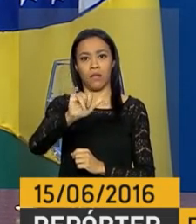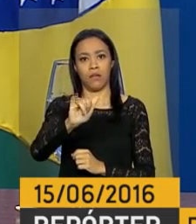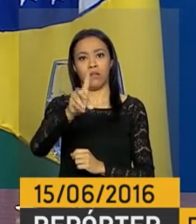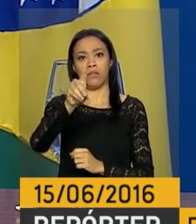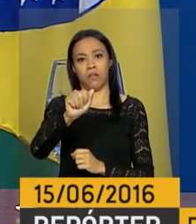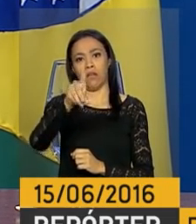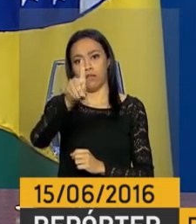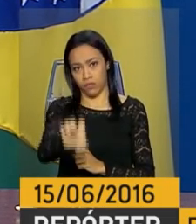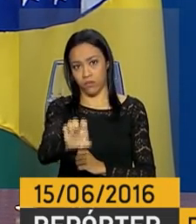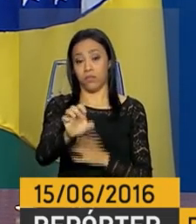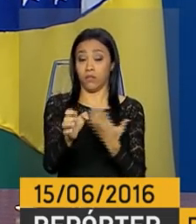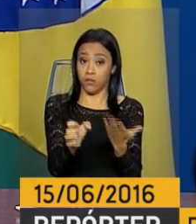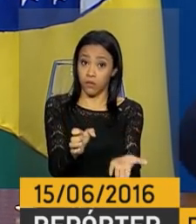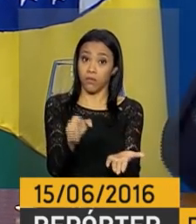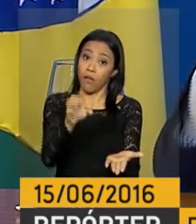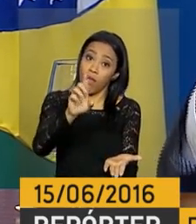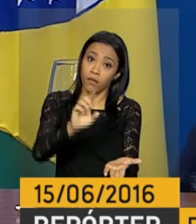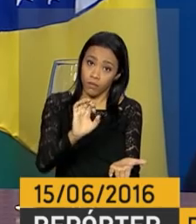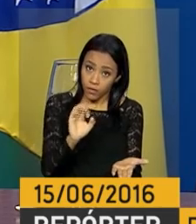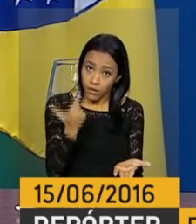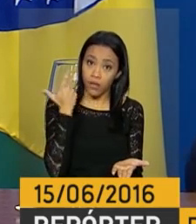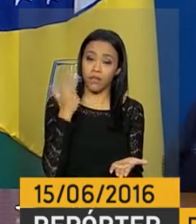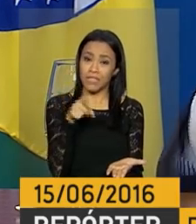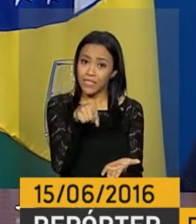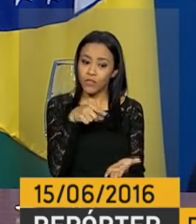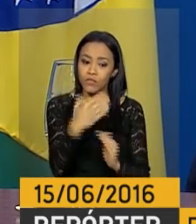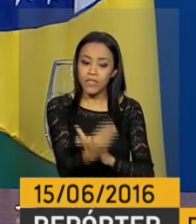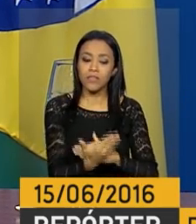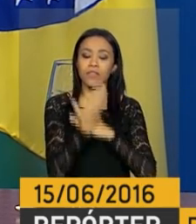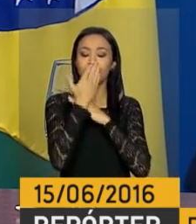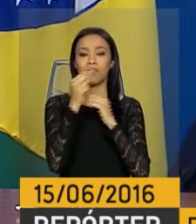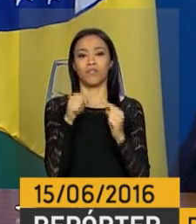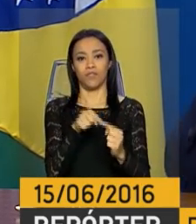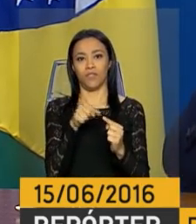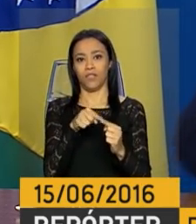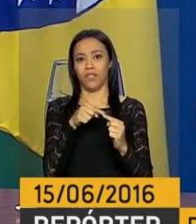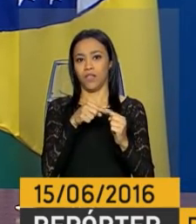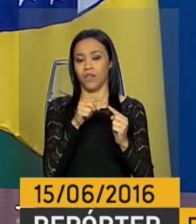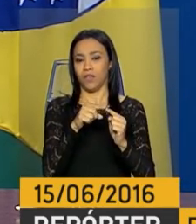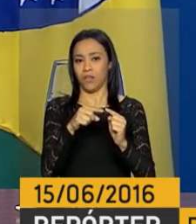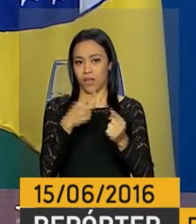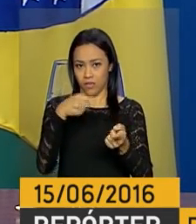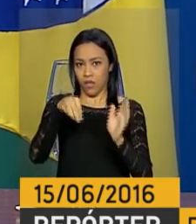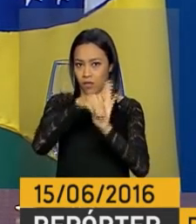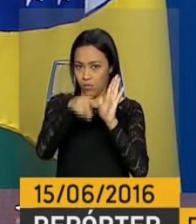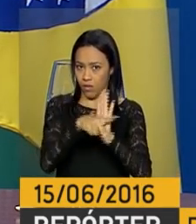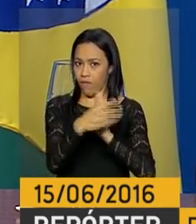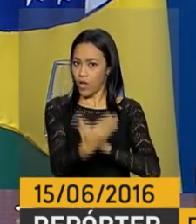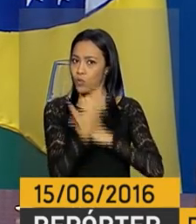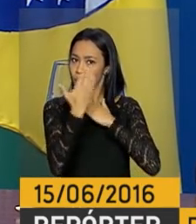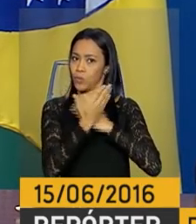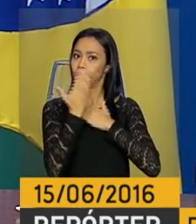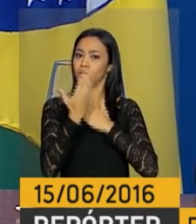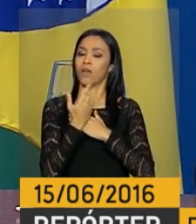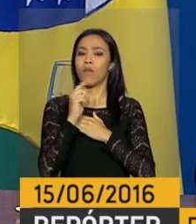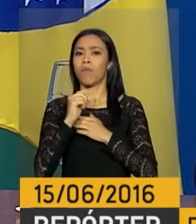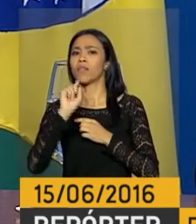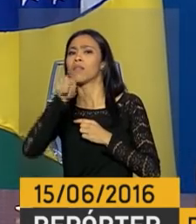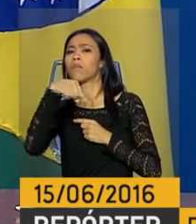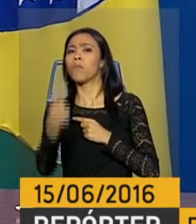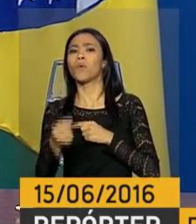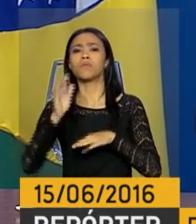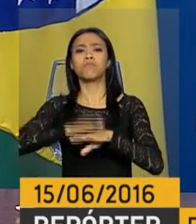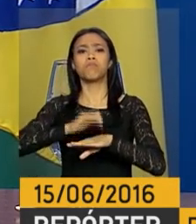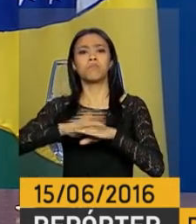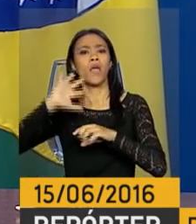bastante forte. Então isso vai obviamente servir como um excelente motivador ah de tomada de outras